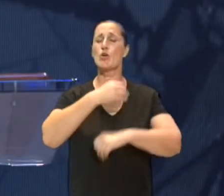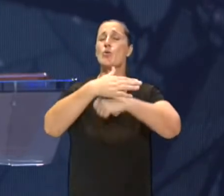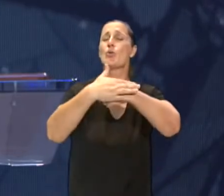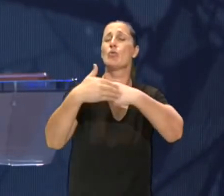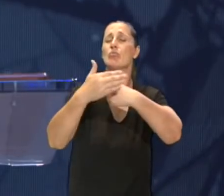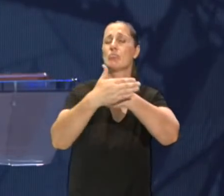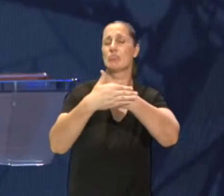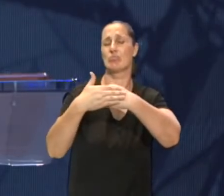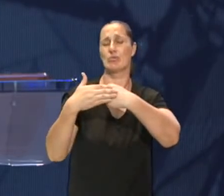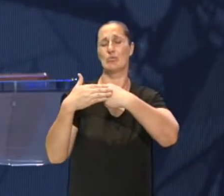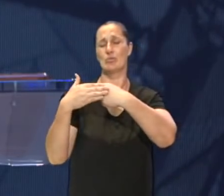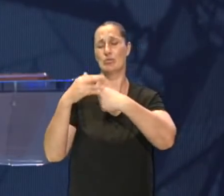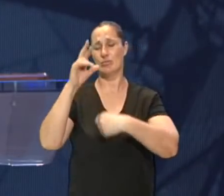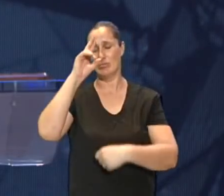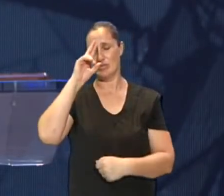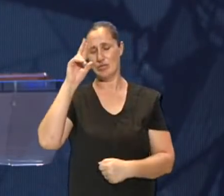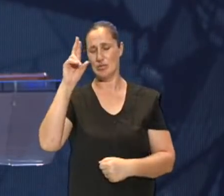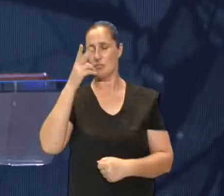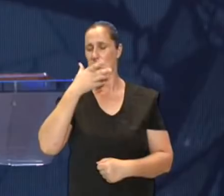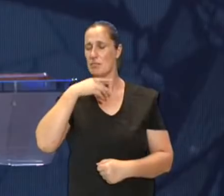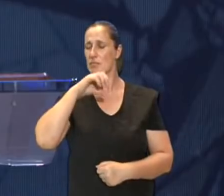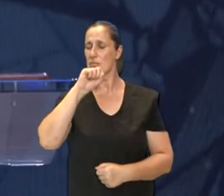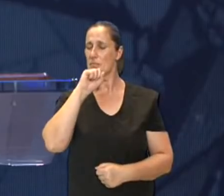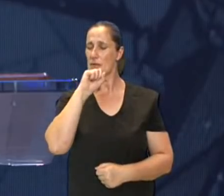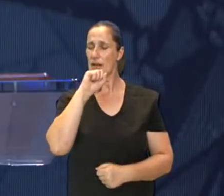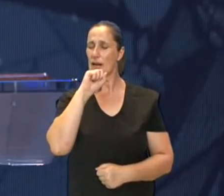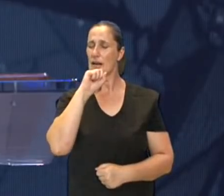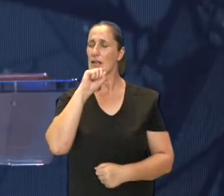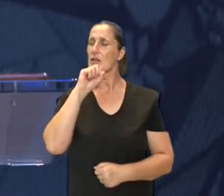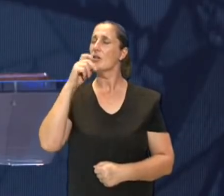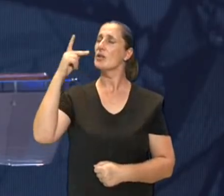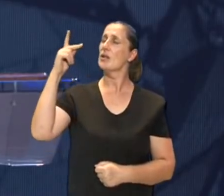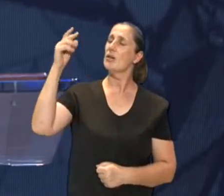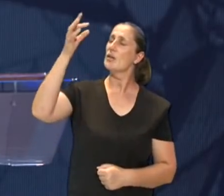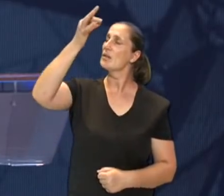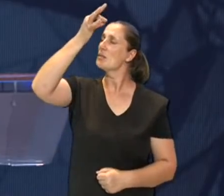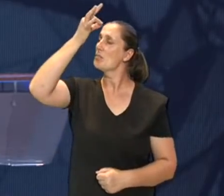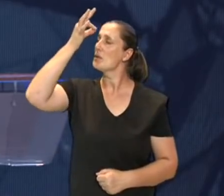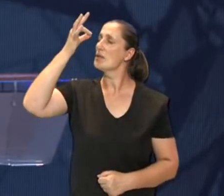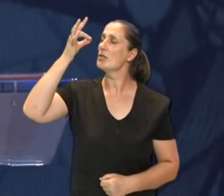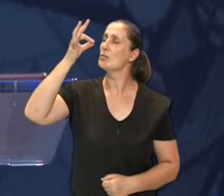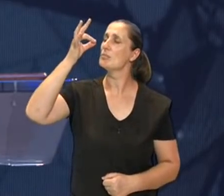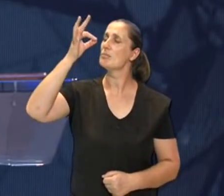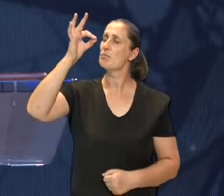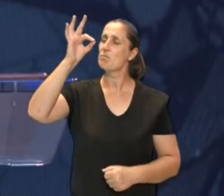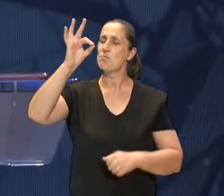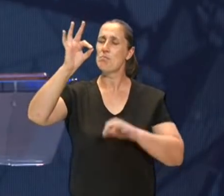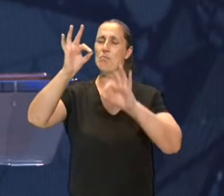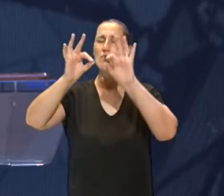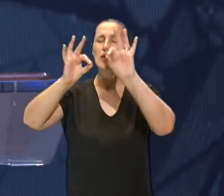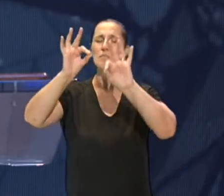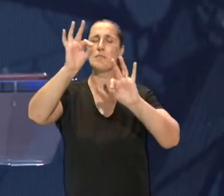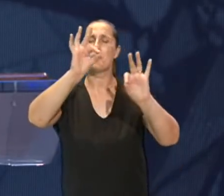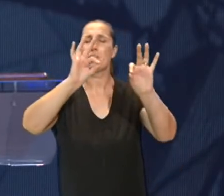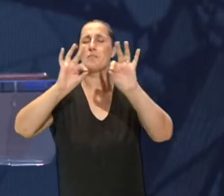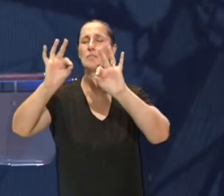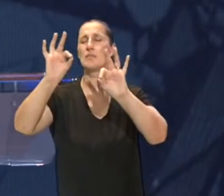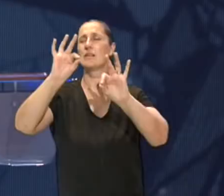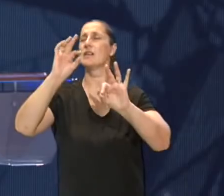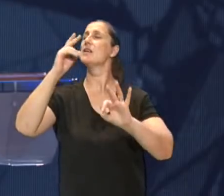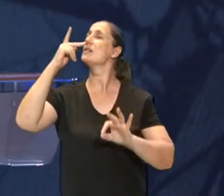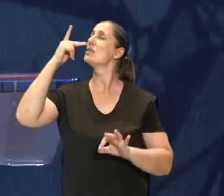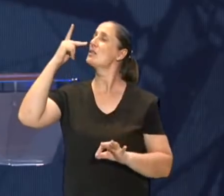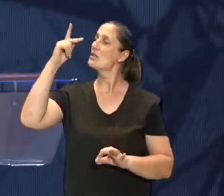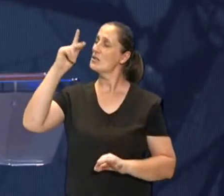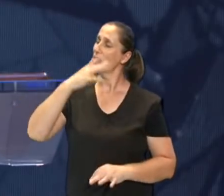consolo do Senhor venha. Ó Pai, que o tratamento do teu Espírito venha e que os teus filhos possam